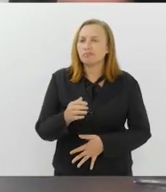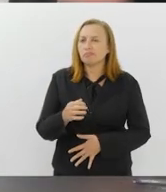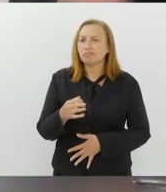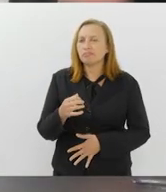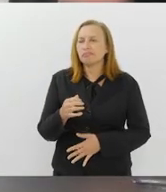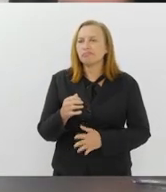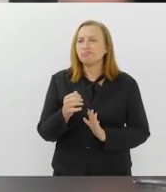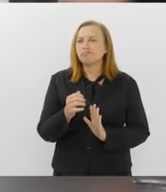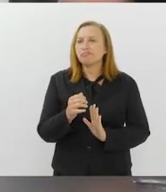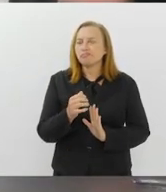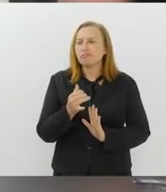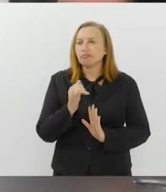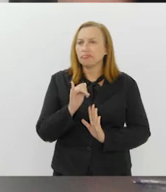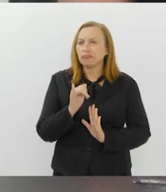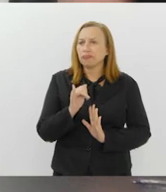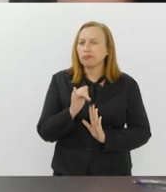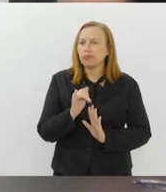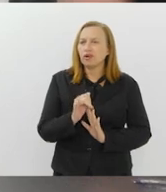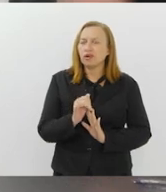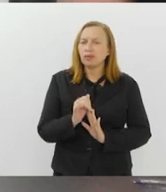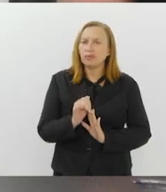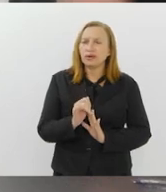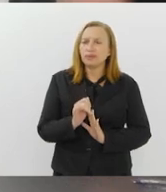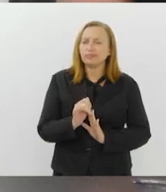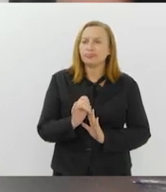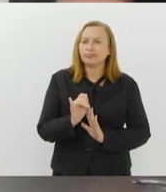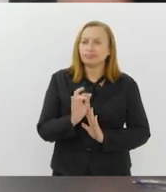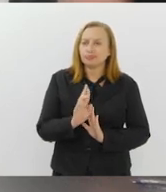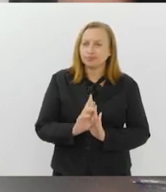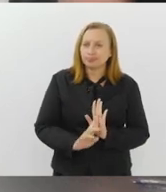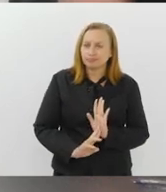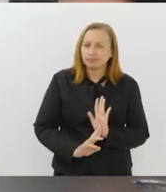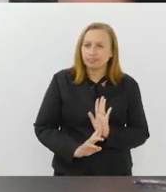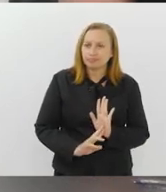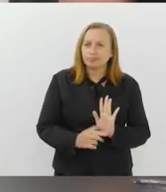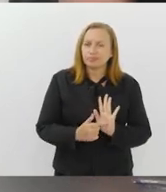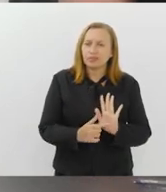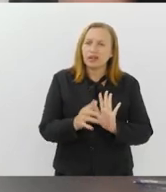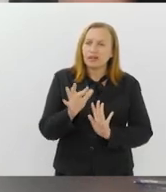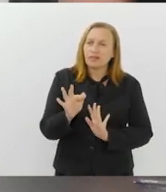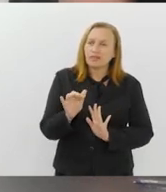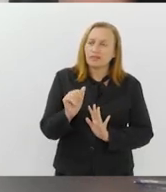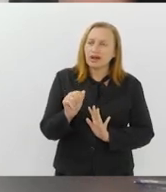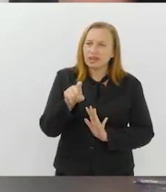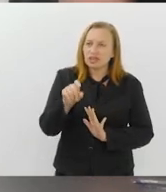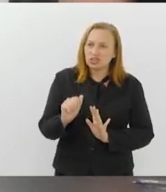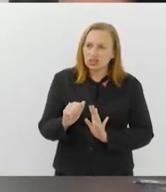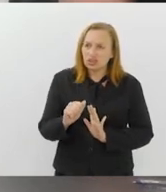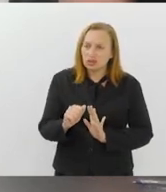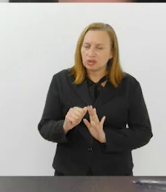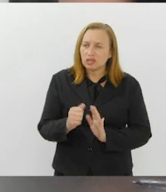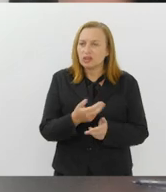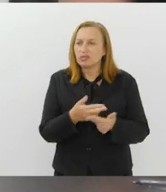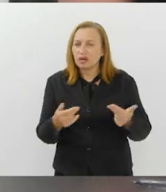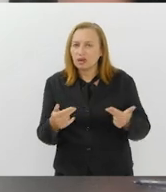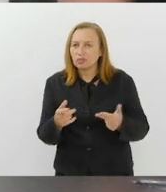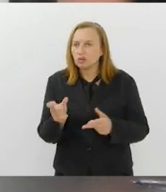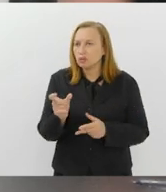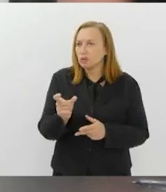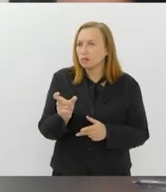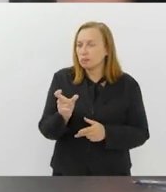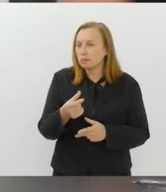nesse documento, logo no início, apresentam as faixas. Onde é a faixa? E logo depois vem vários planos